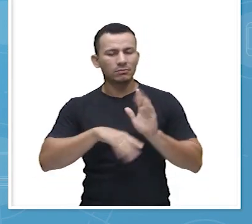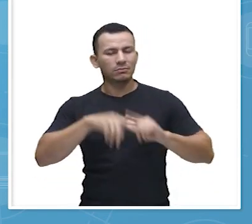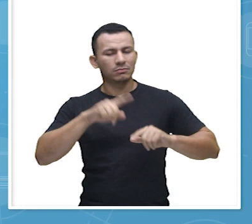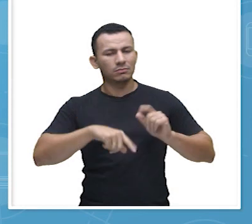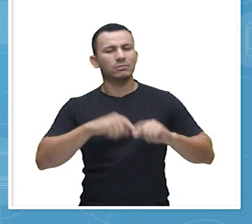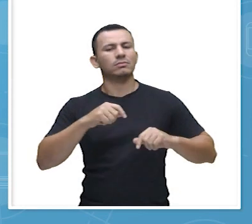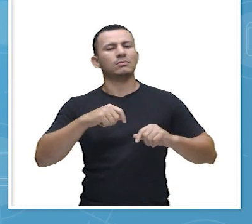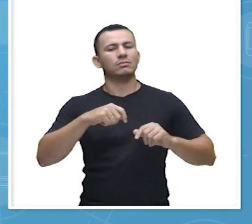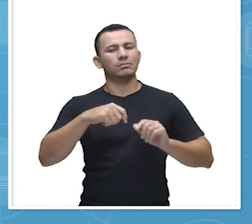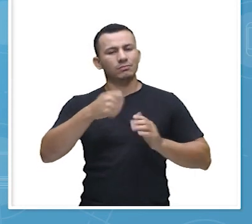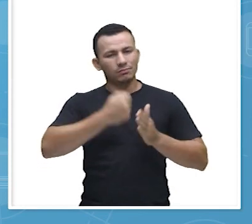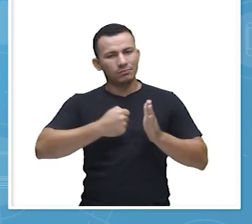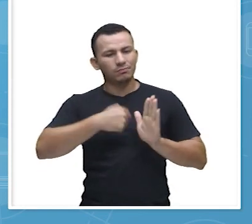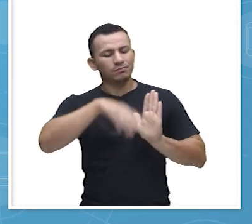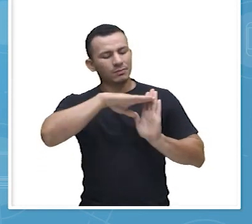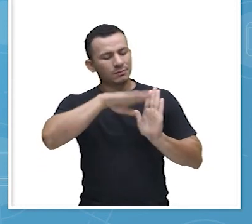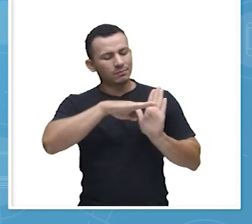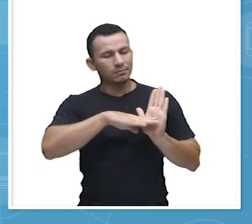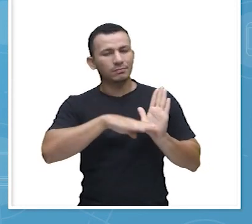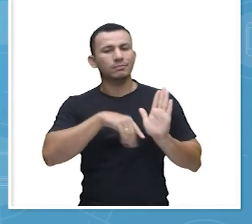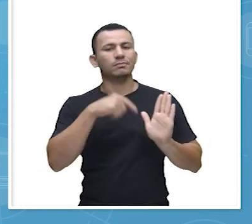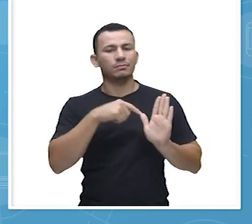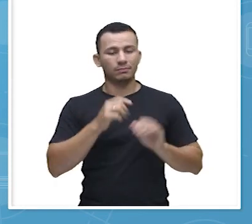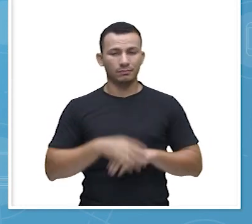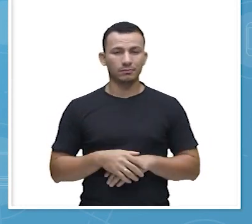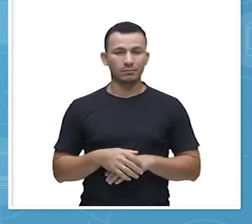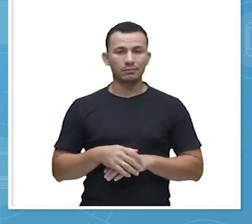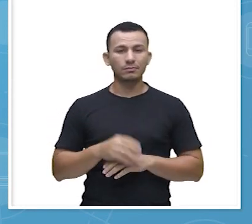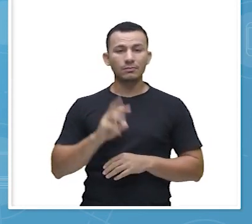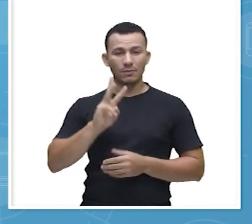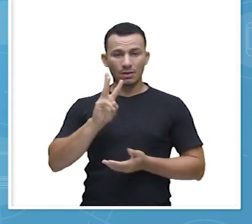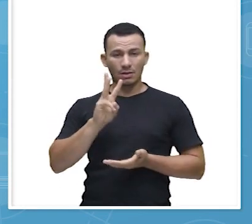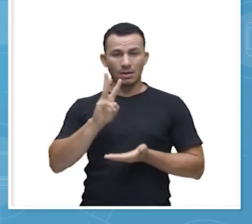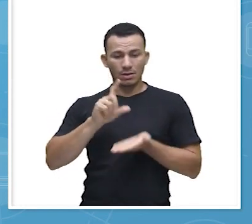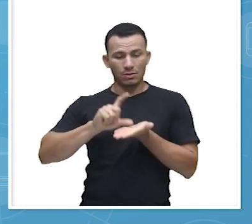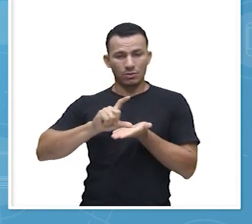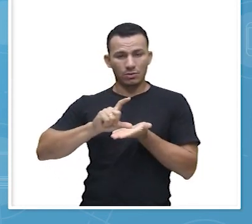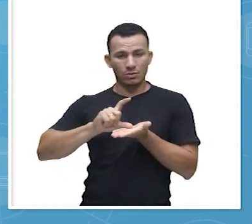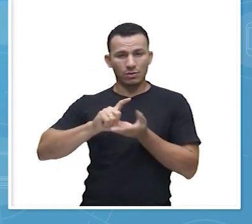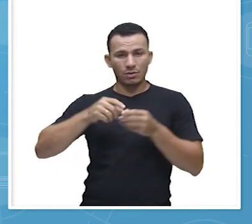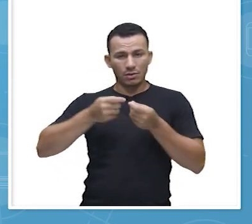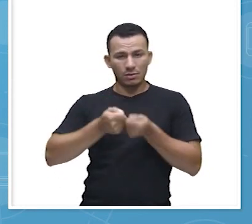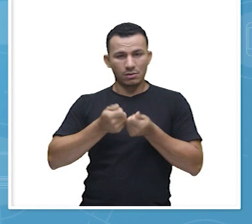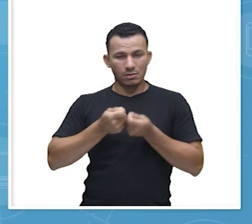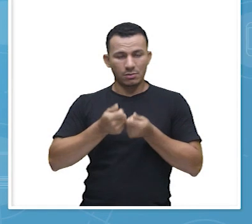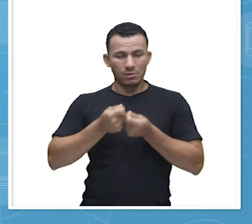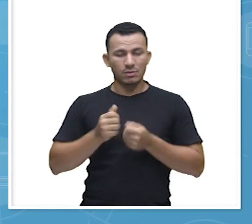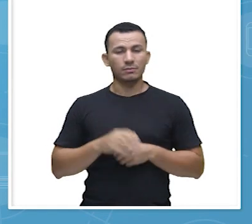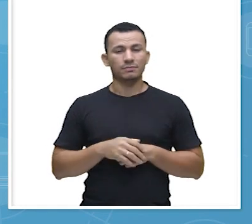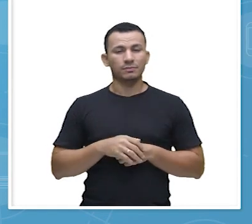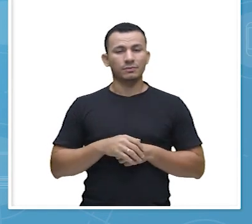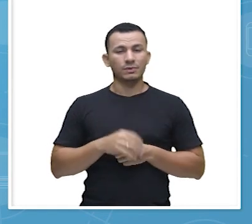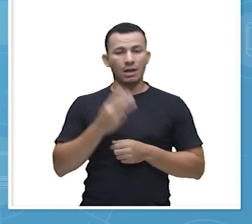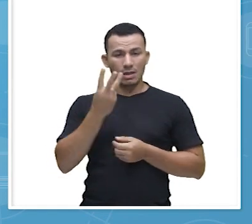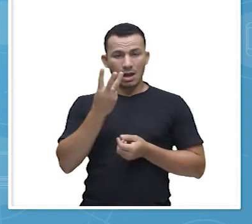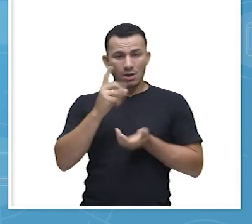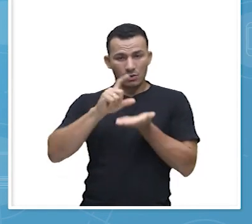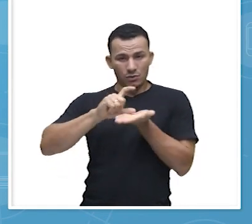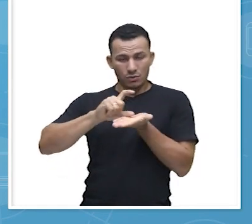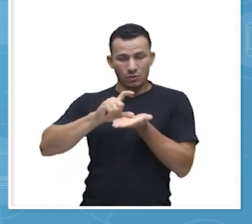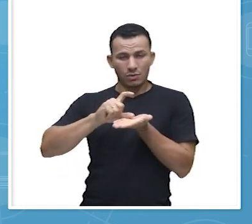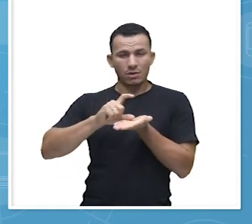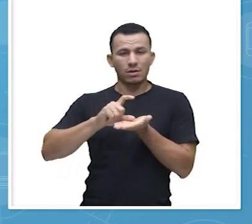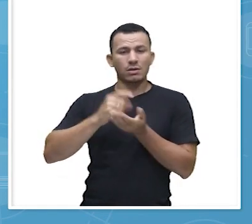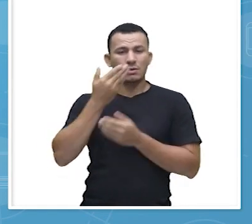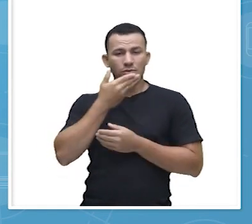precisa? Quais são os ingredientes? 3 xícaras de amendoim torrado e moído, 3 xícaras de açúcar e 1,5 xícaras